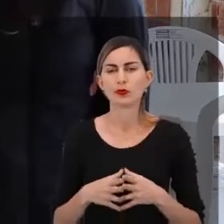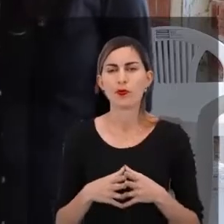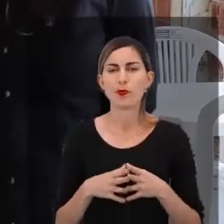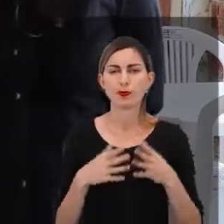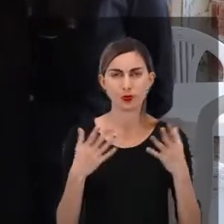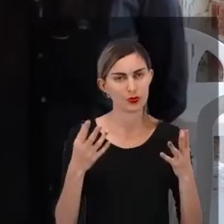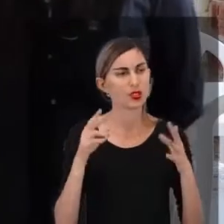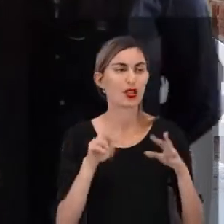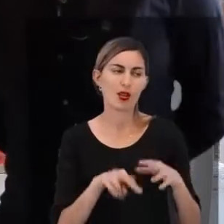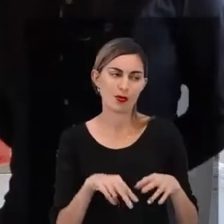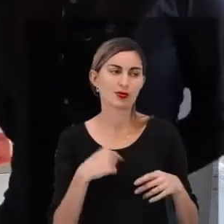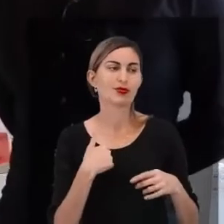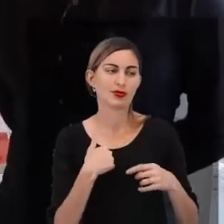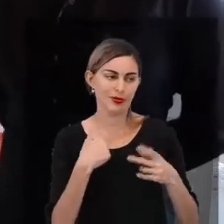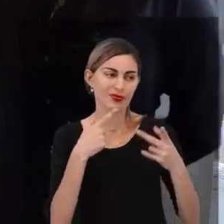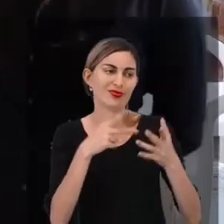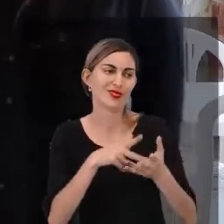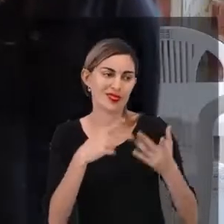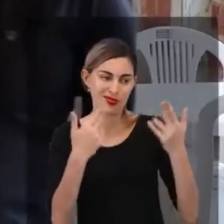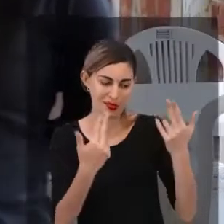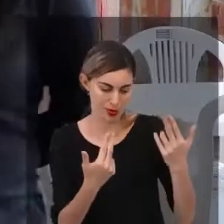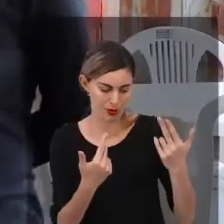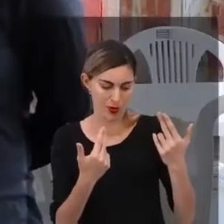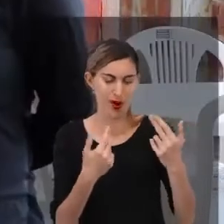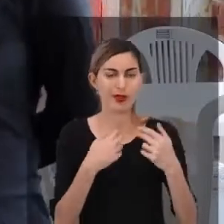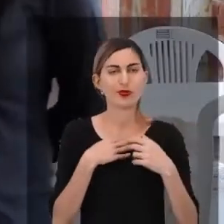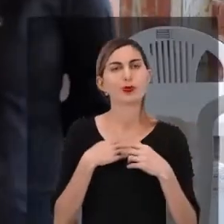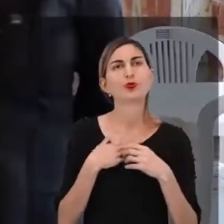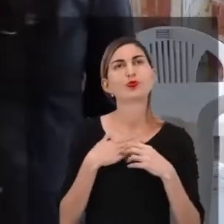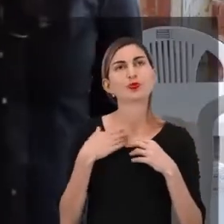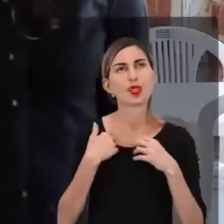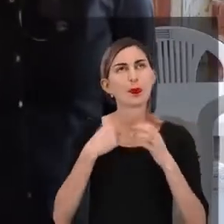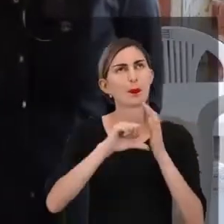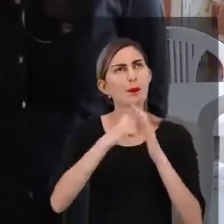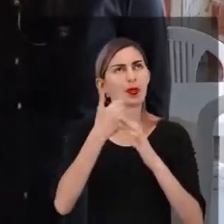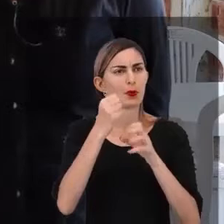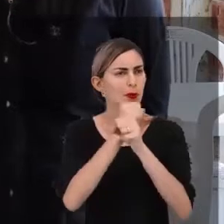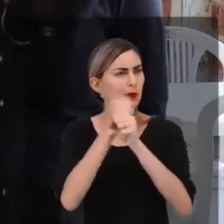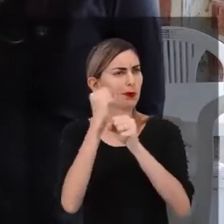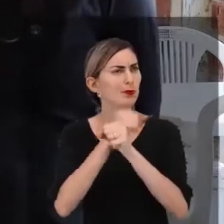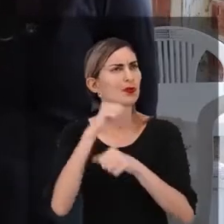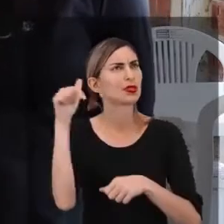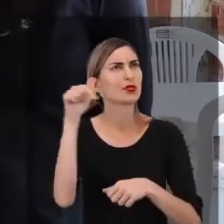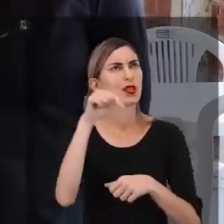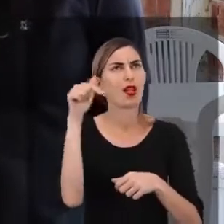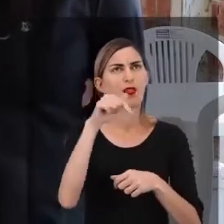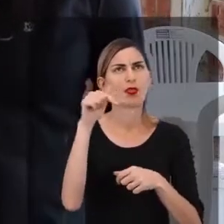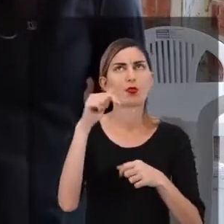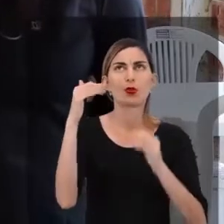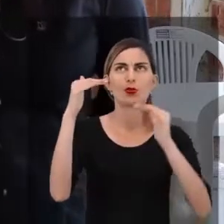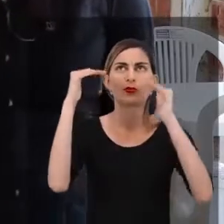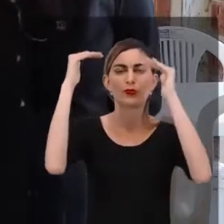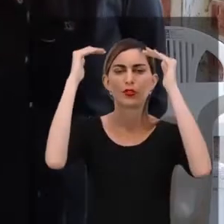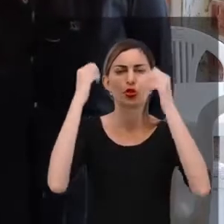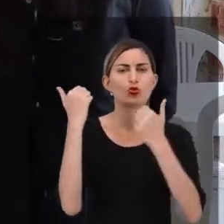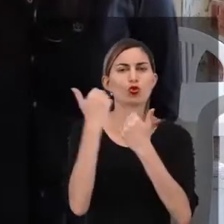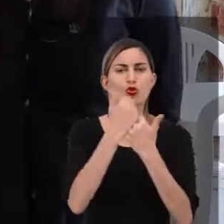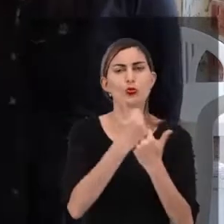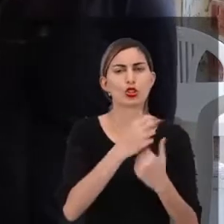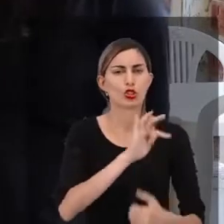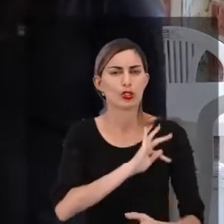andamento. Eu passei por essa situação, inclusive, Rejane. Minha primeira obra estava no 7º